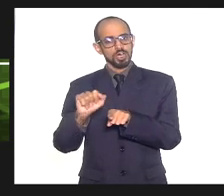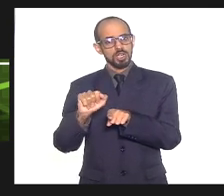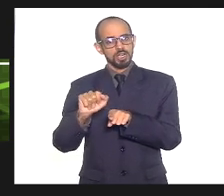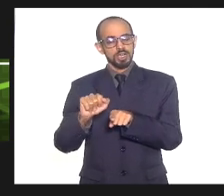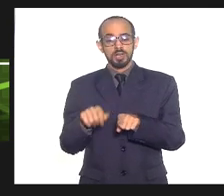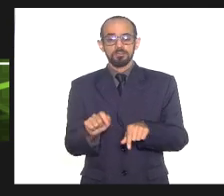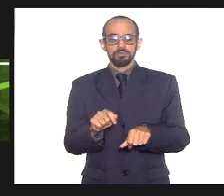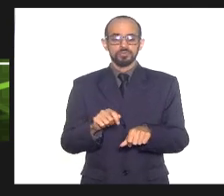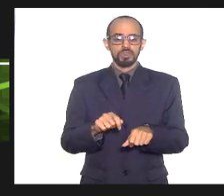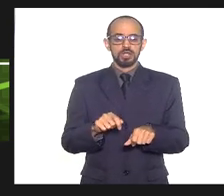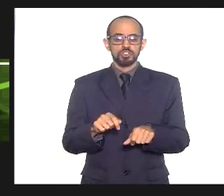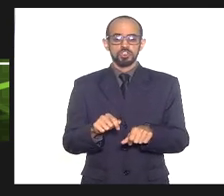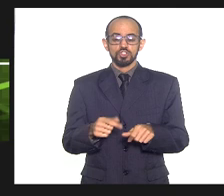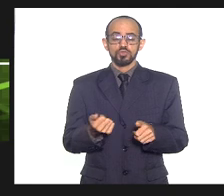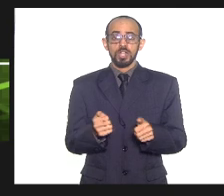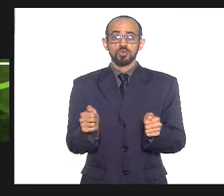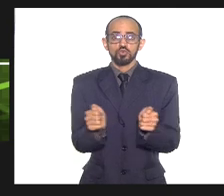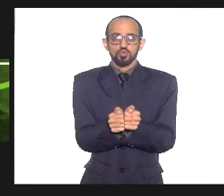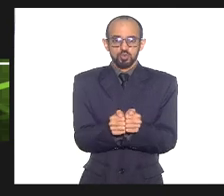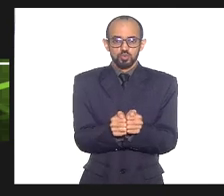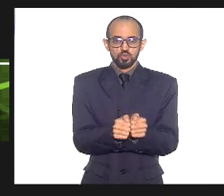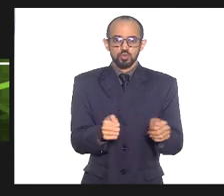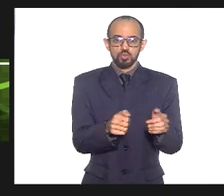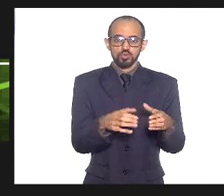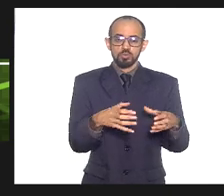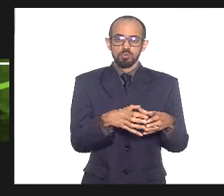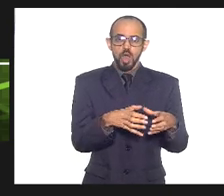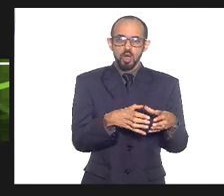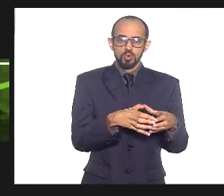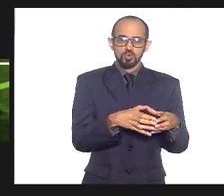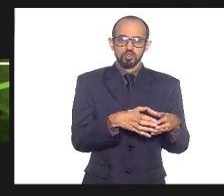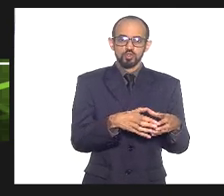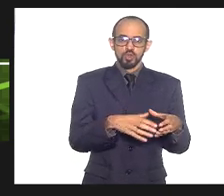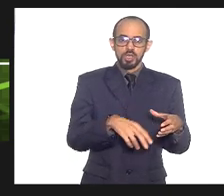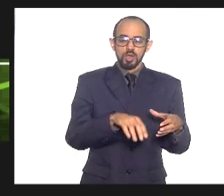entrada, portanto, nos blocos Uirapuru e Dois Irmãos,